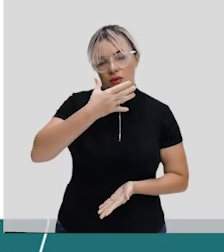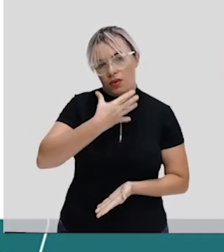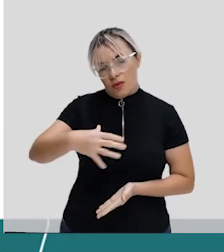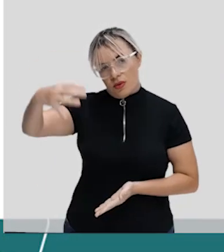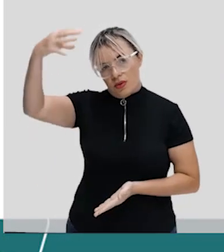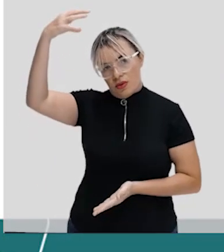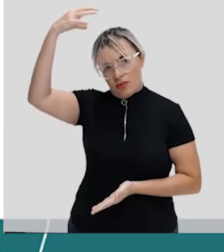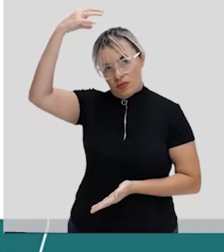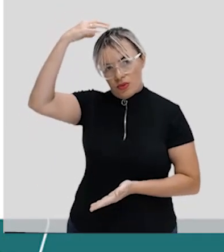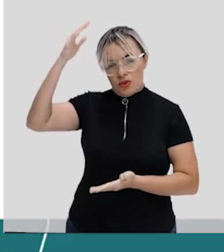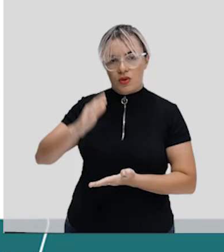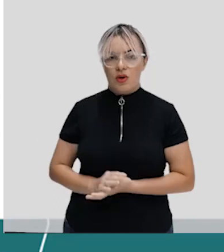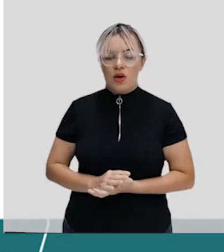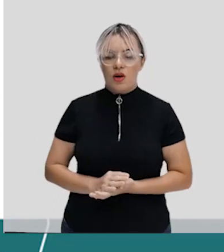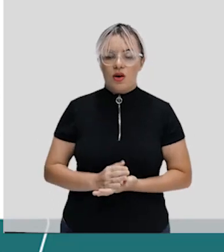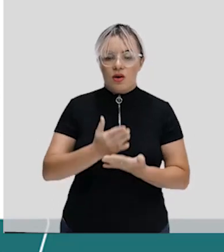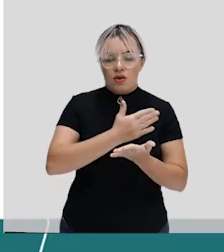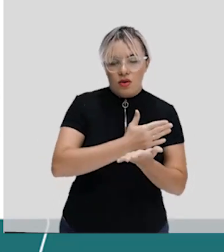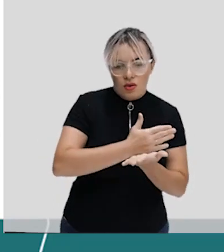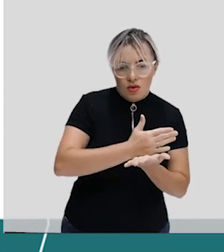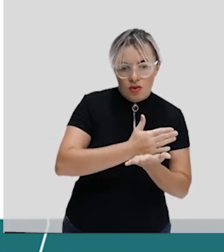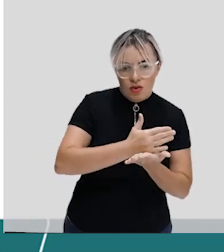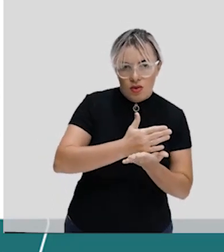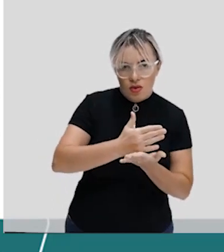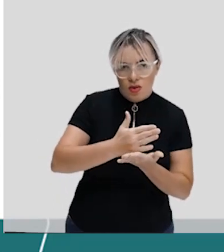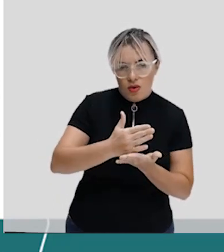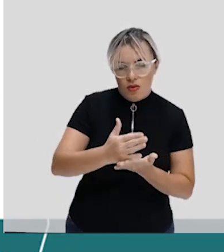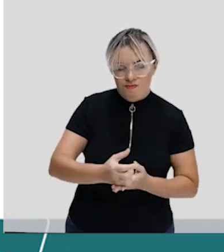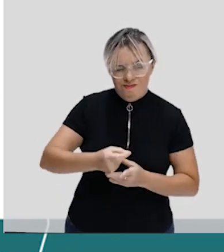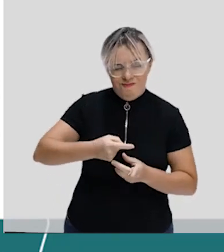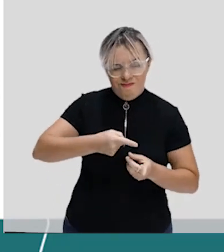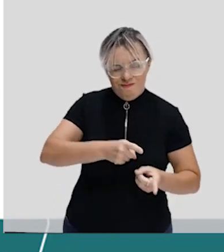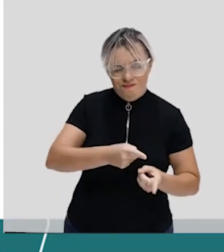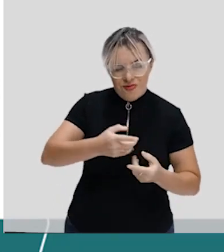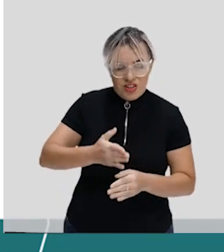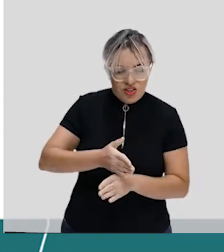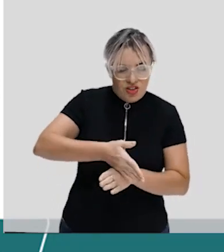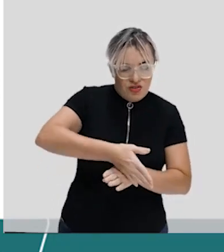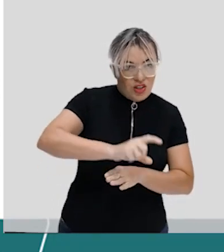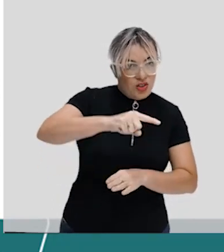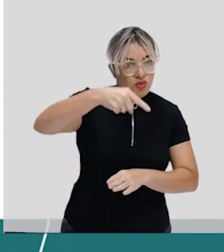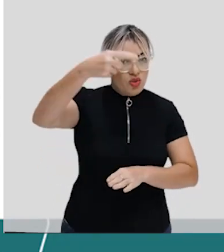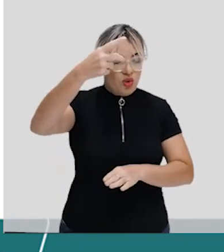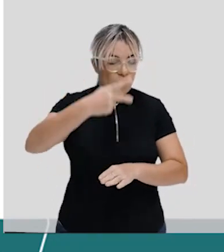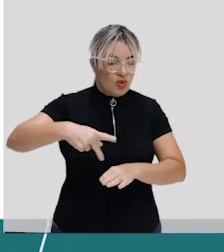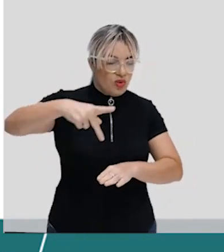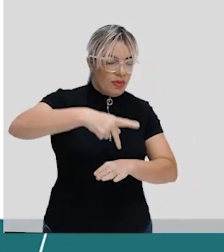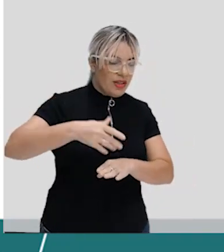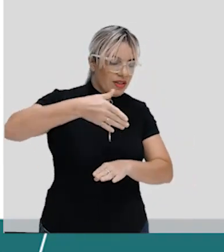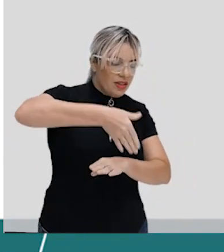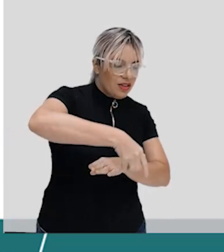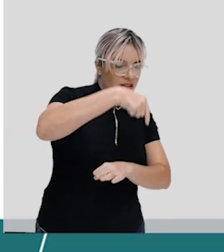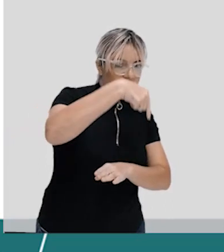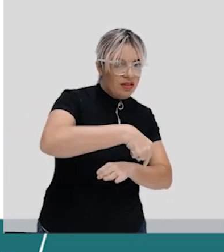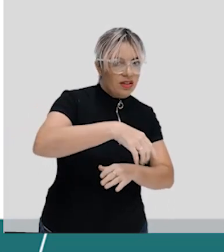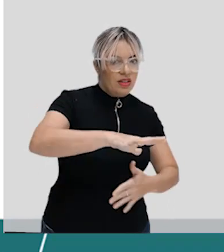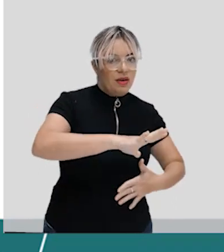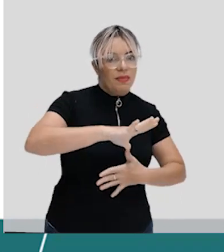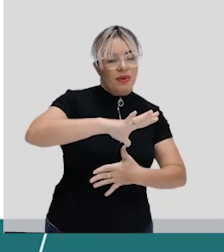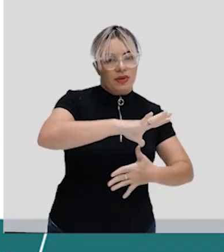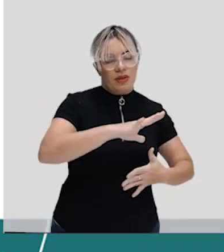as constantes ameaças de invasões estrangeiras. Observe que os franceses, eles estão